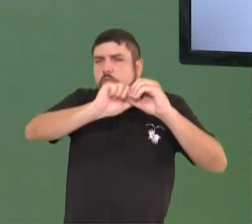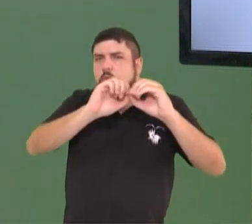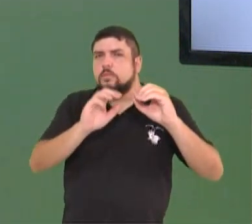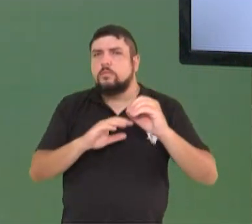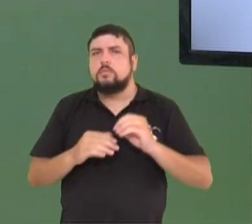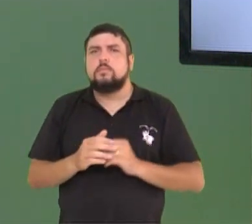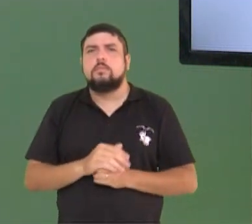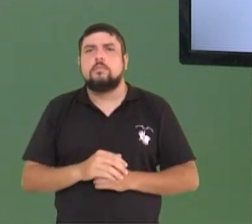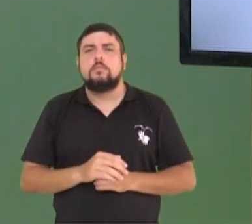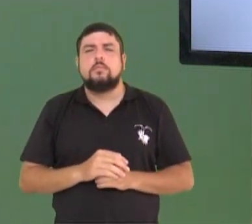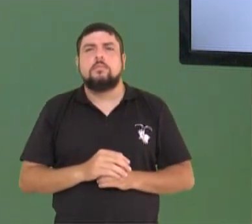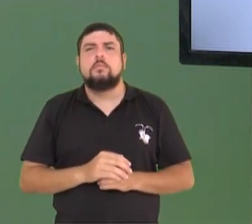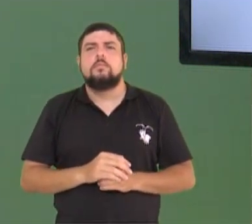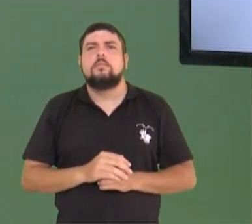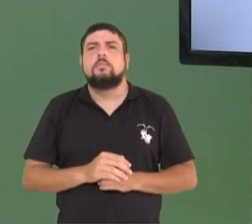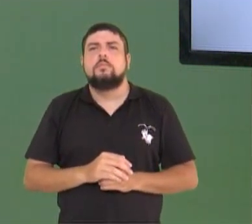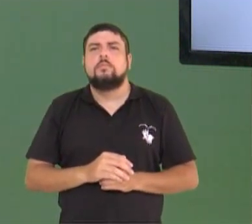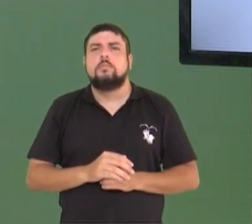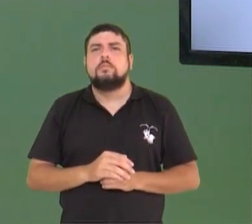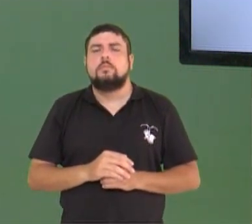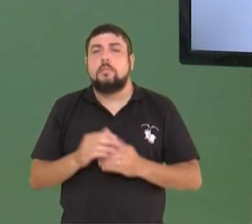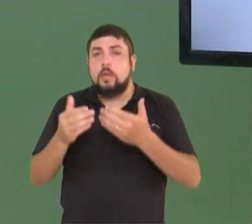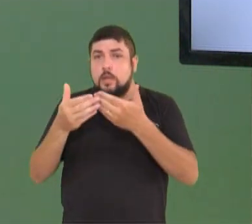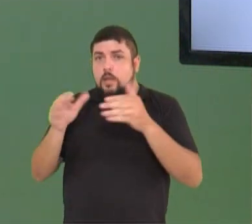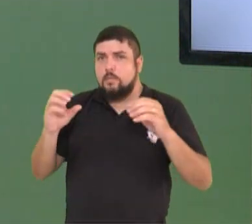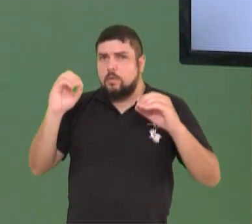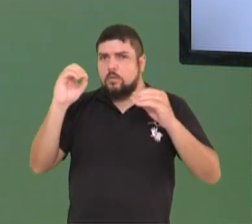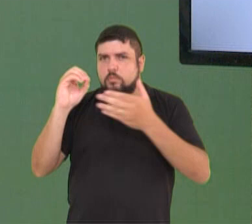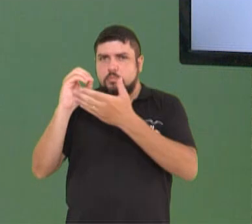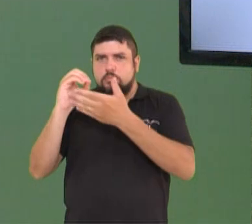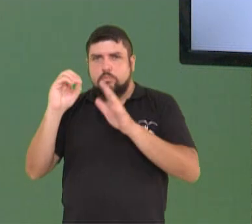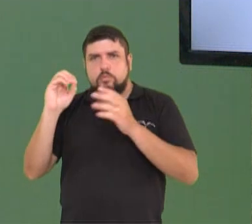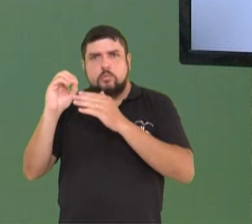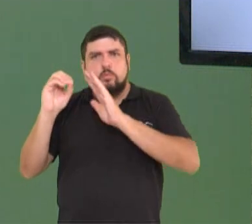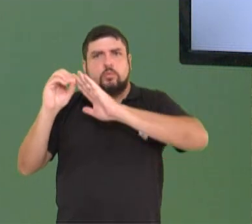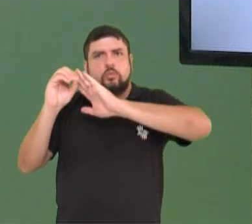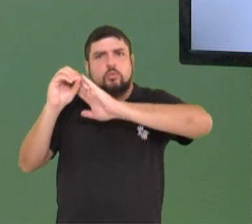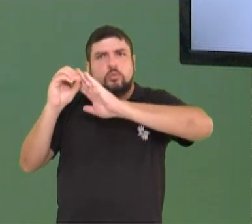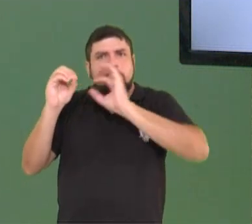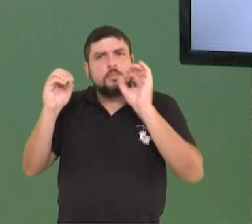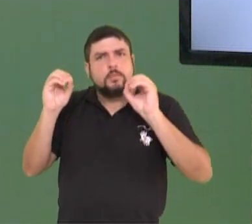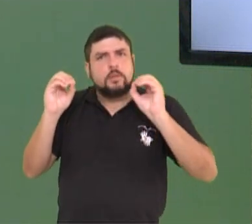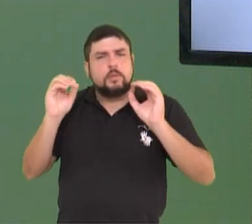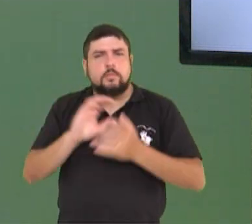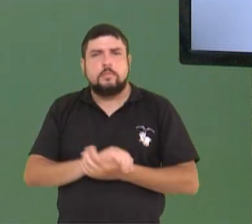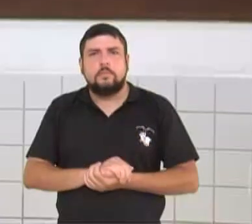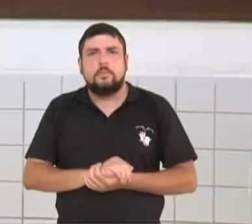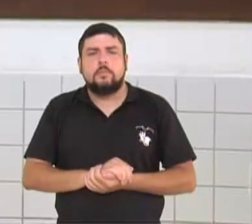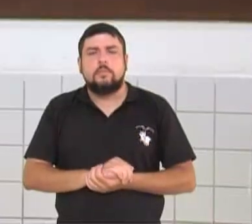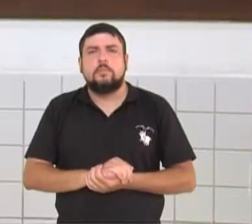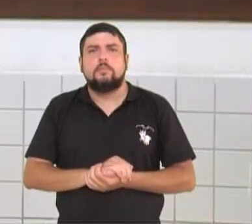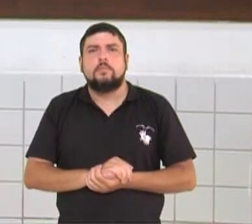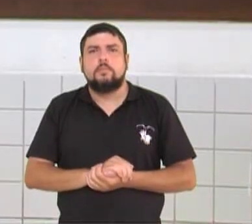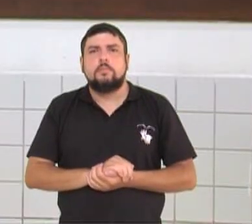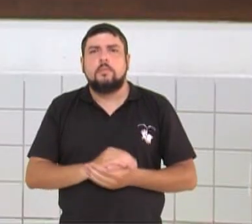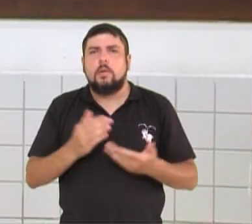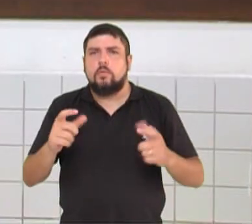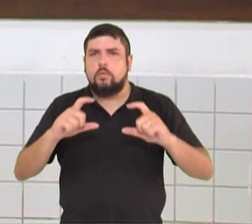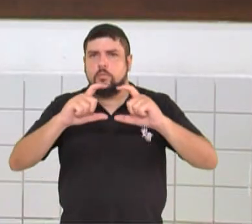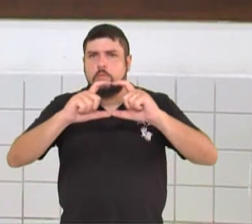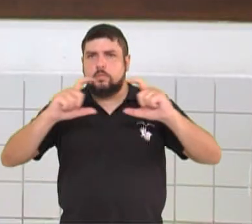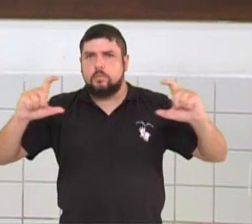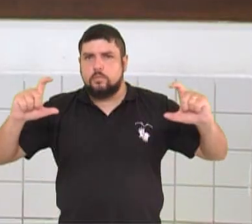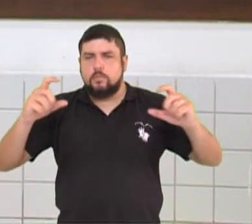aqui. Onde o intervalo é aberto, a gente deixa a bolinha aberta, ok? Então, representando agora por compreensão.